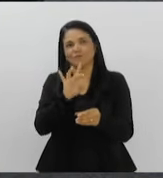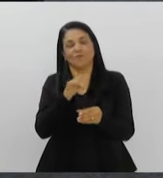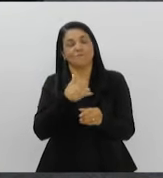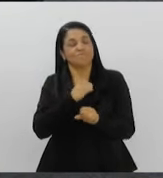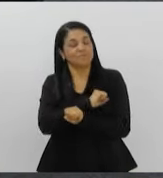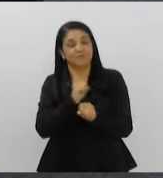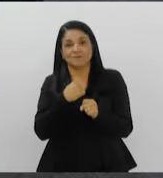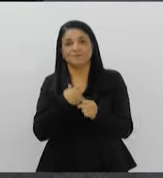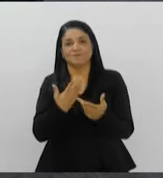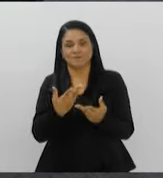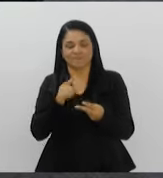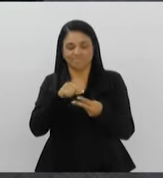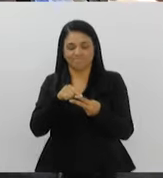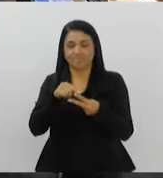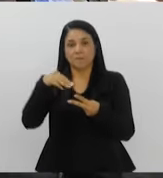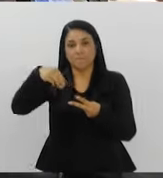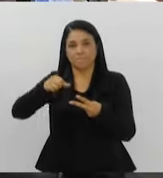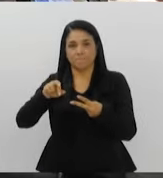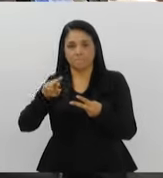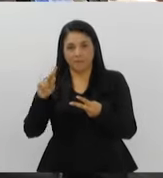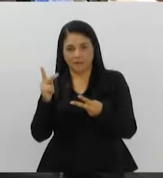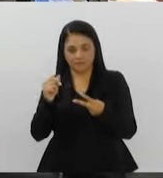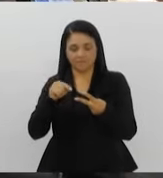para Zeidan.